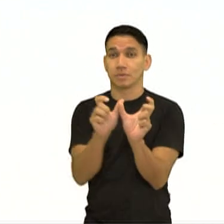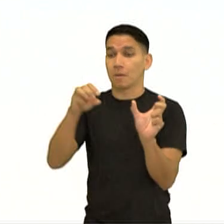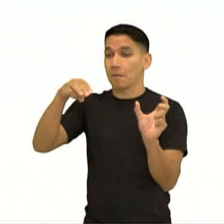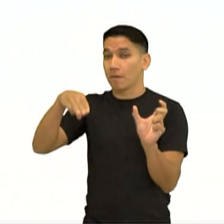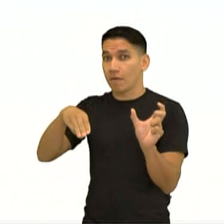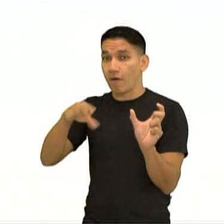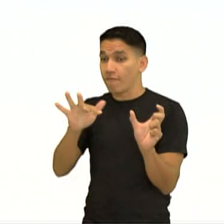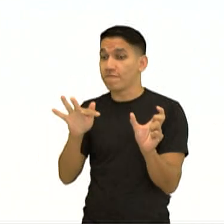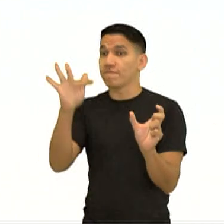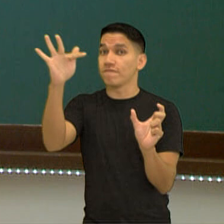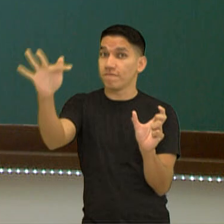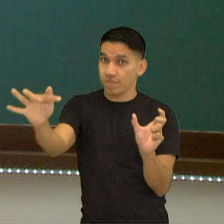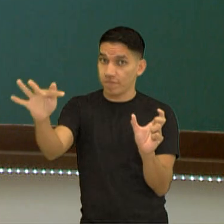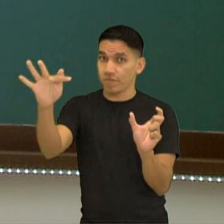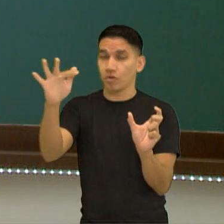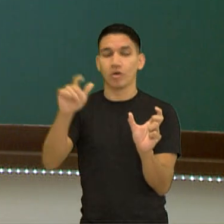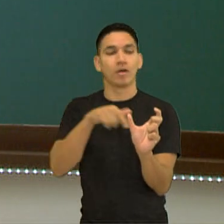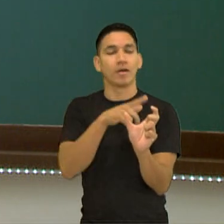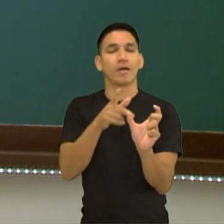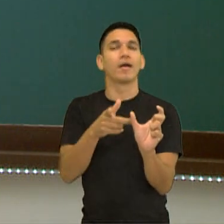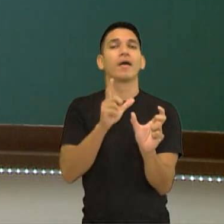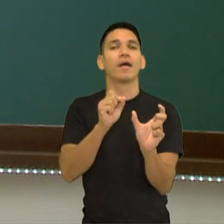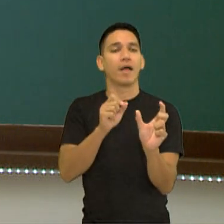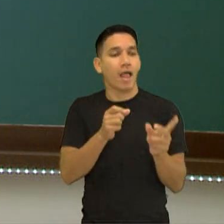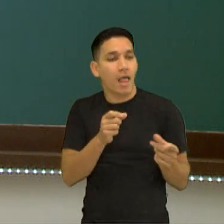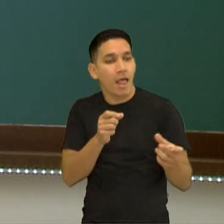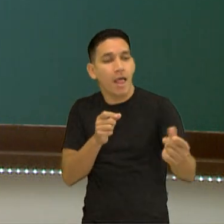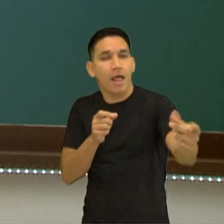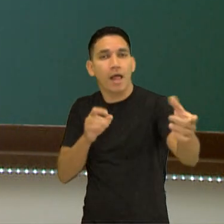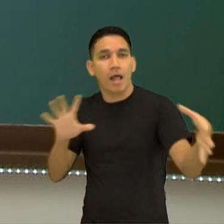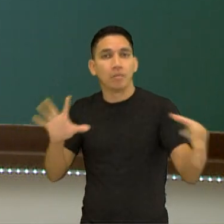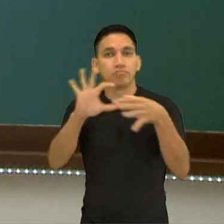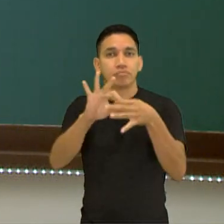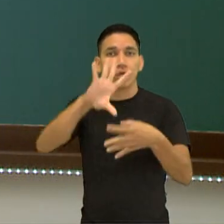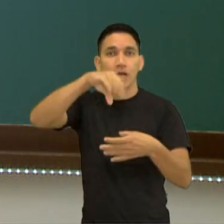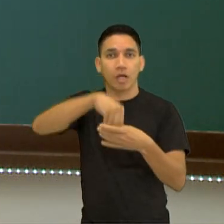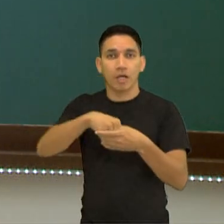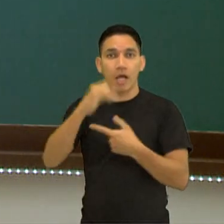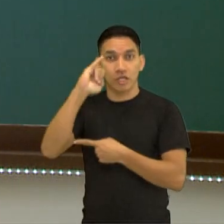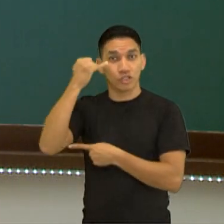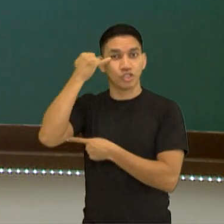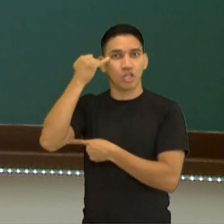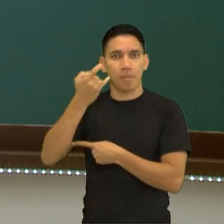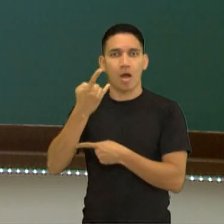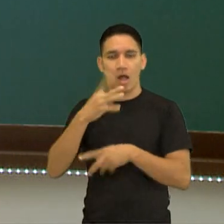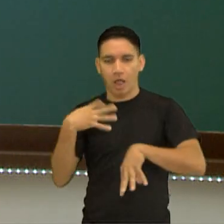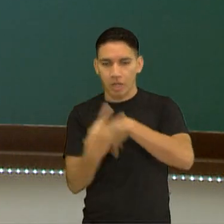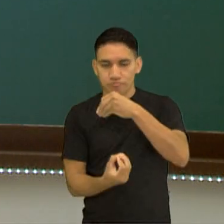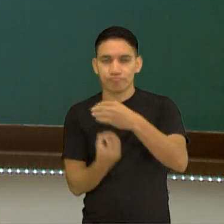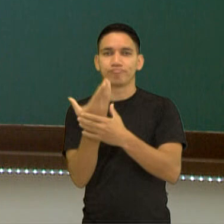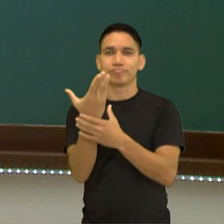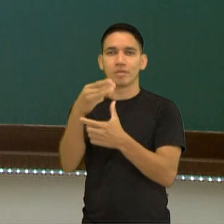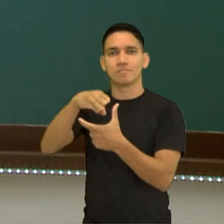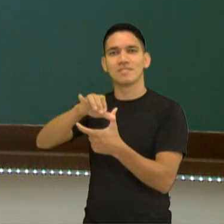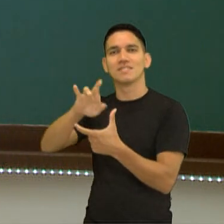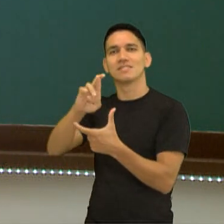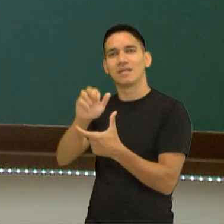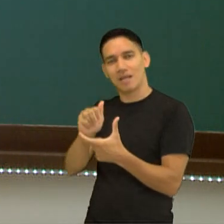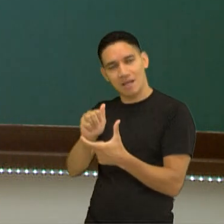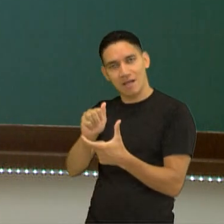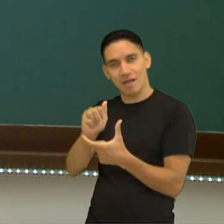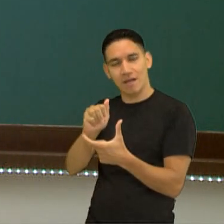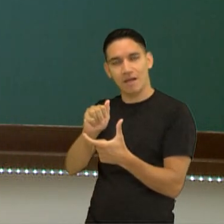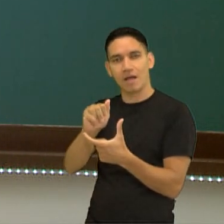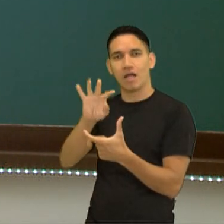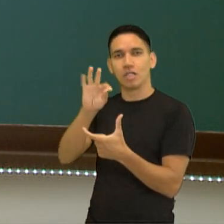palavras futuro e eternidade em japonês. Então, eles pegaram as palavras futuro e eternidade em japonês e